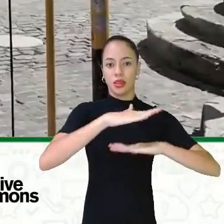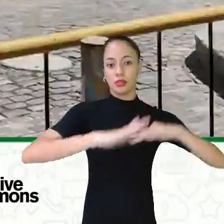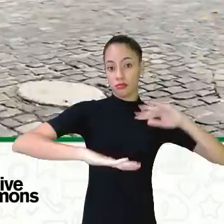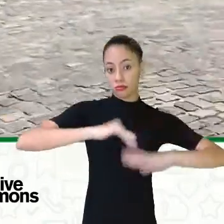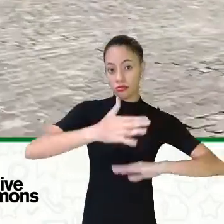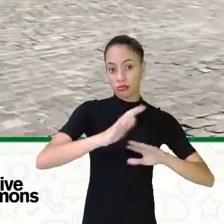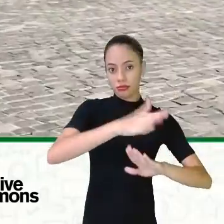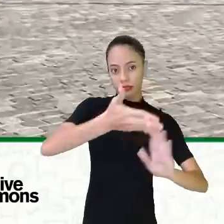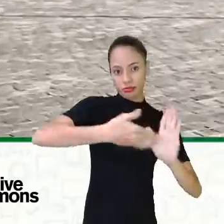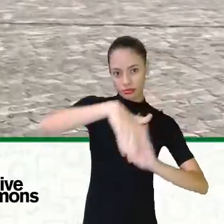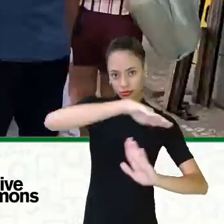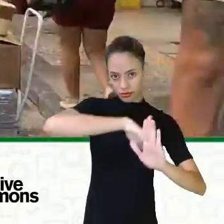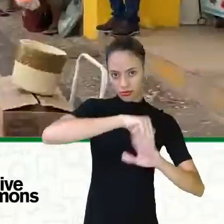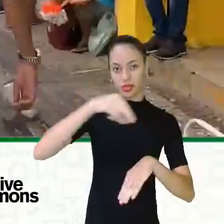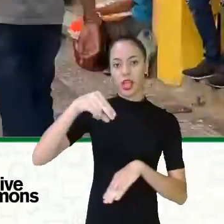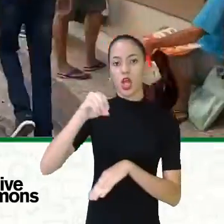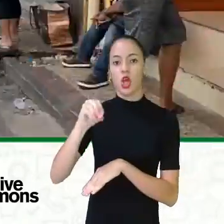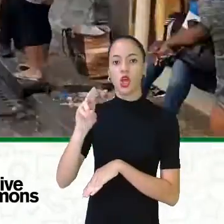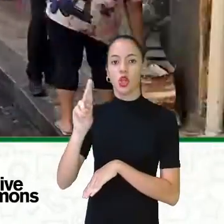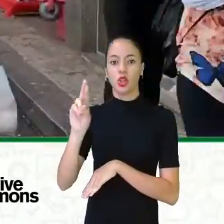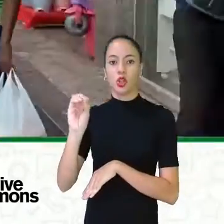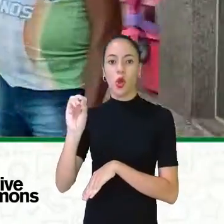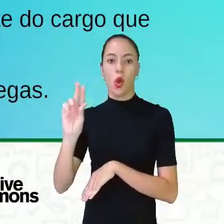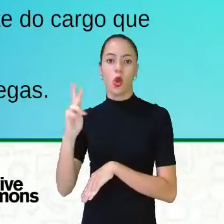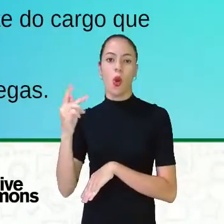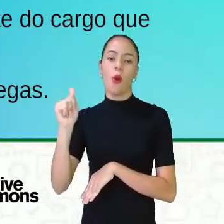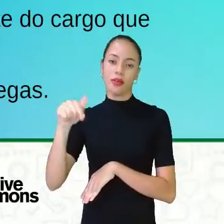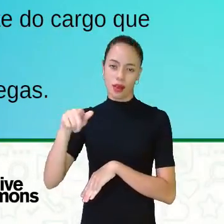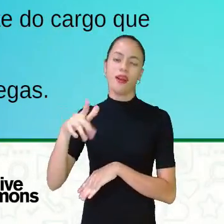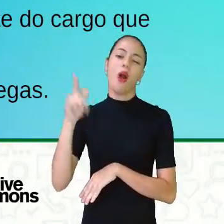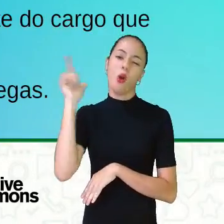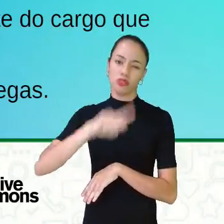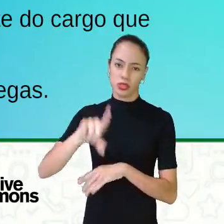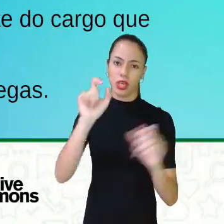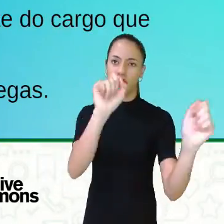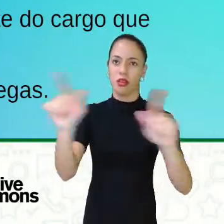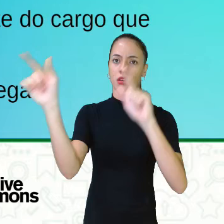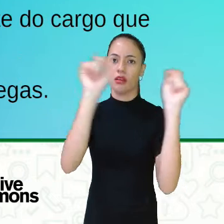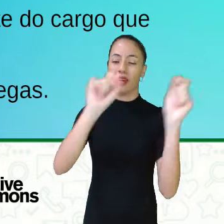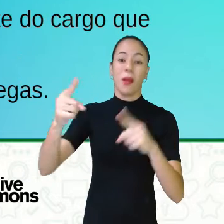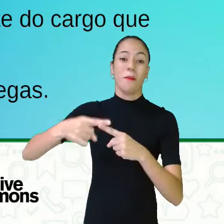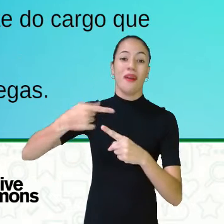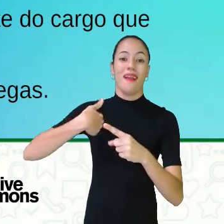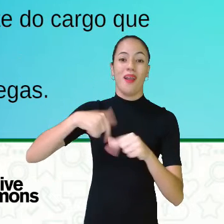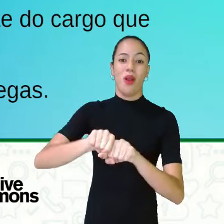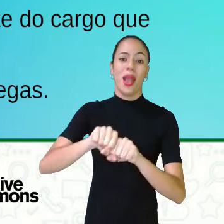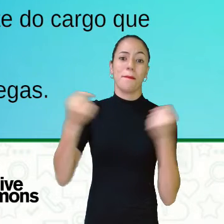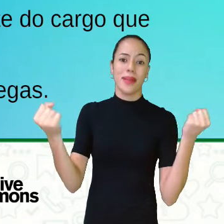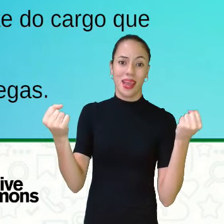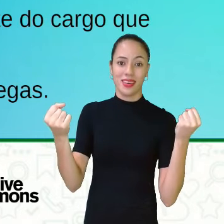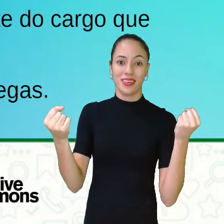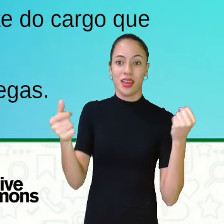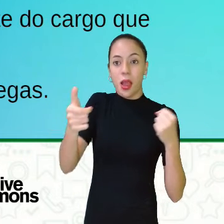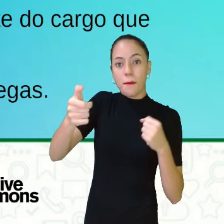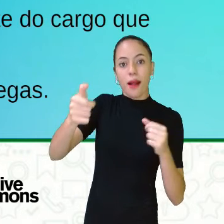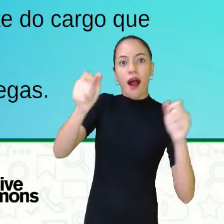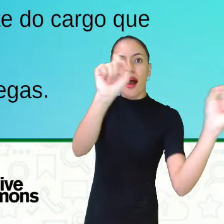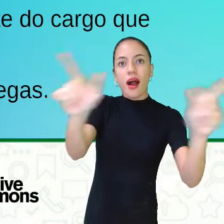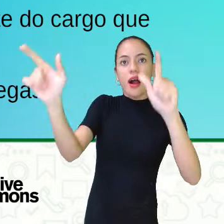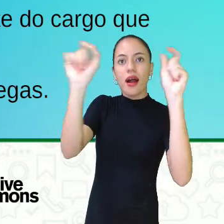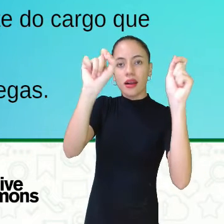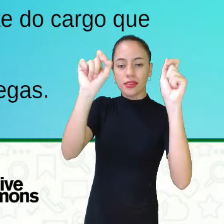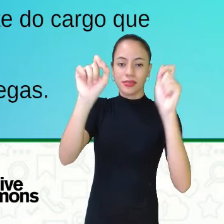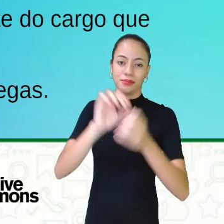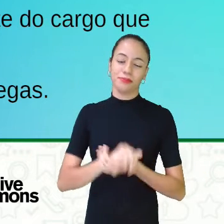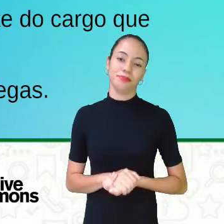vez, porque, de fato, eu danifiquei o passador. Olha aí, ó.